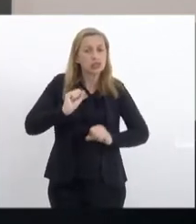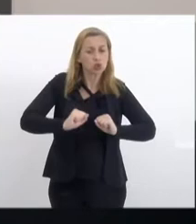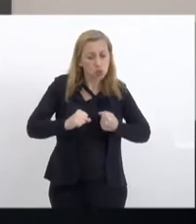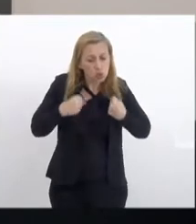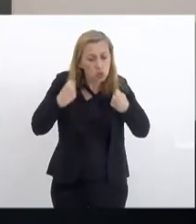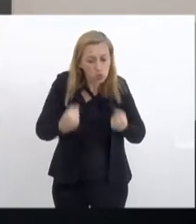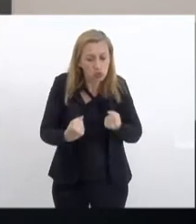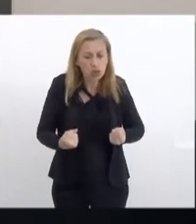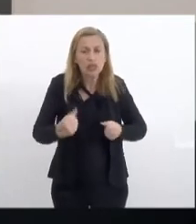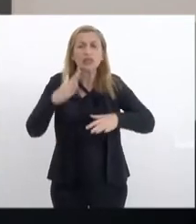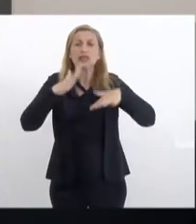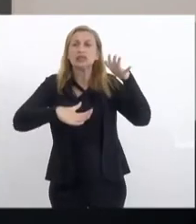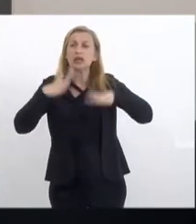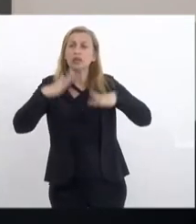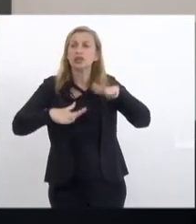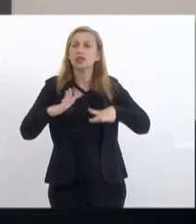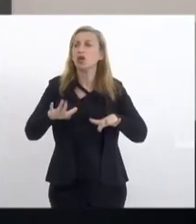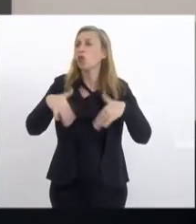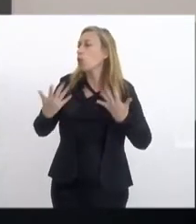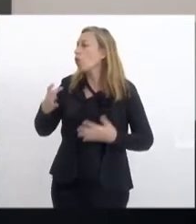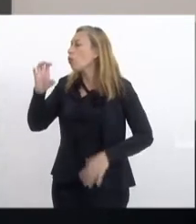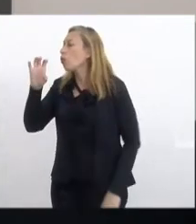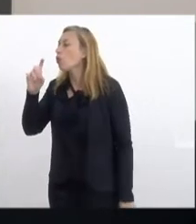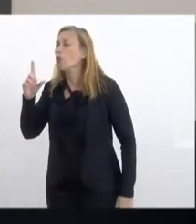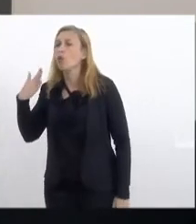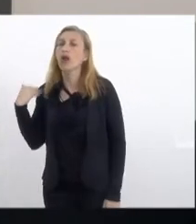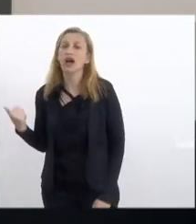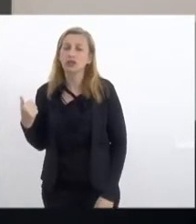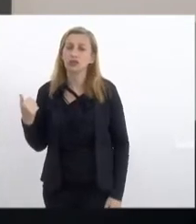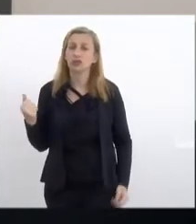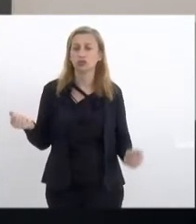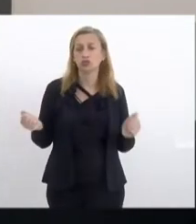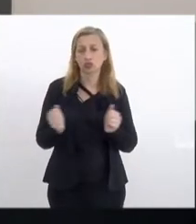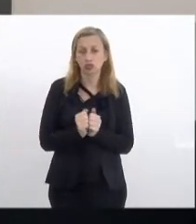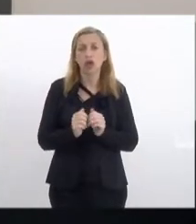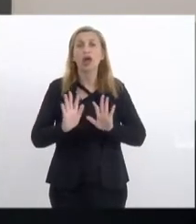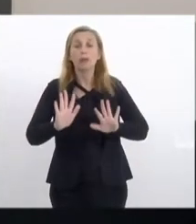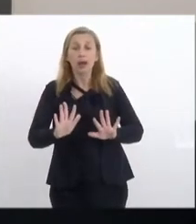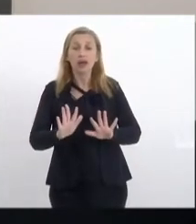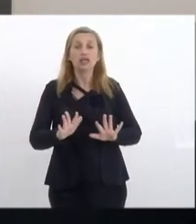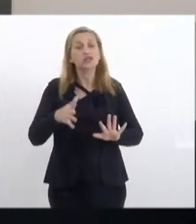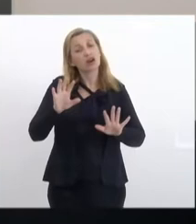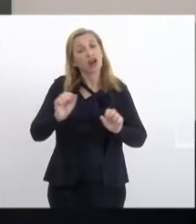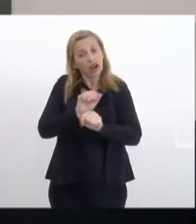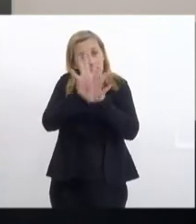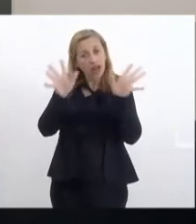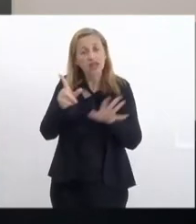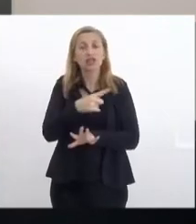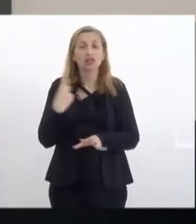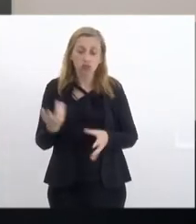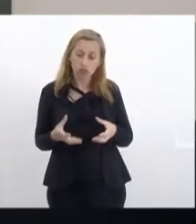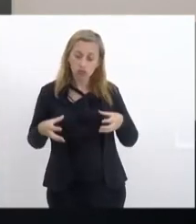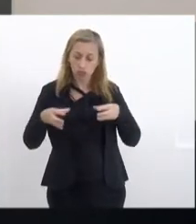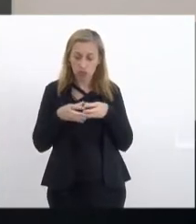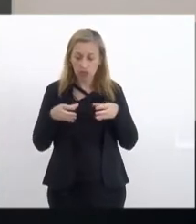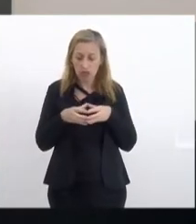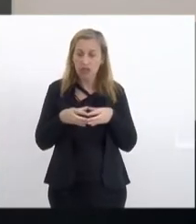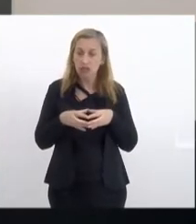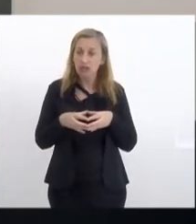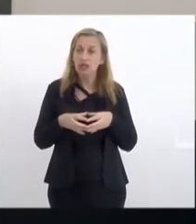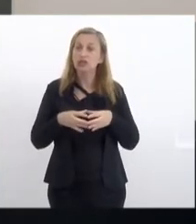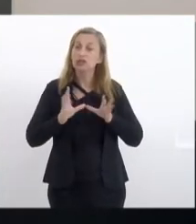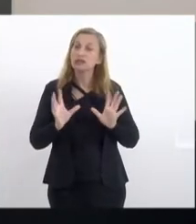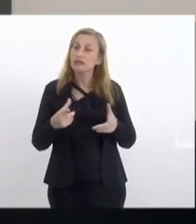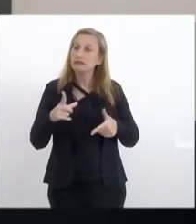forças, independente de que lado estejamos. Então, deixar isso bem claro, que a nossa comissão ela tem esse